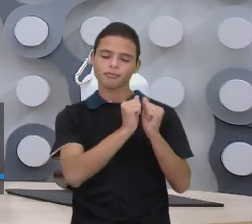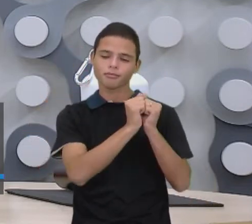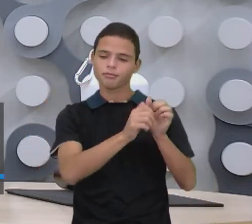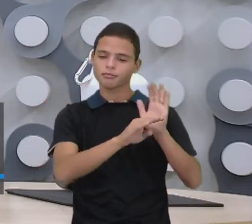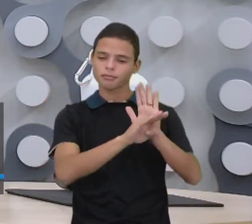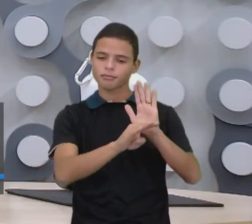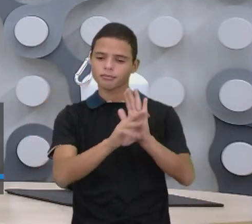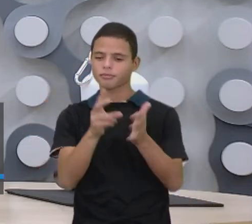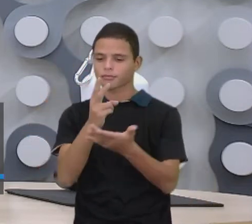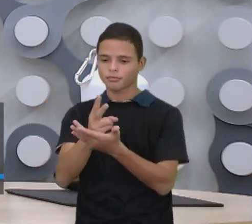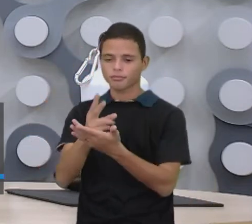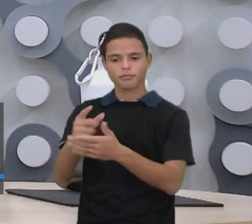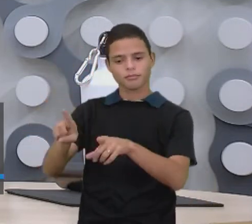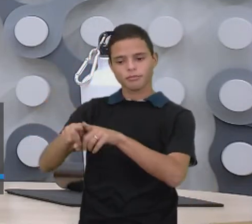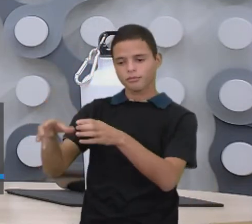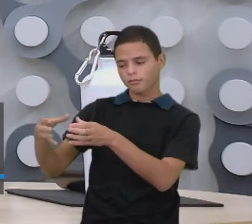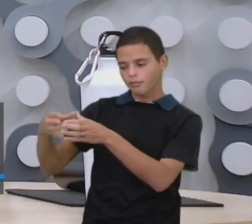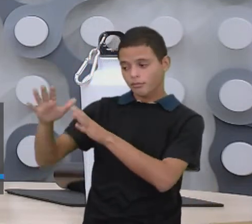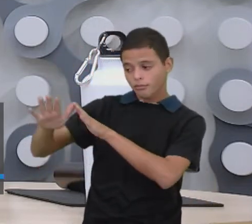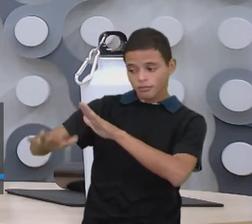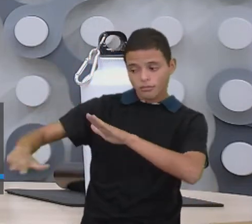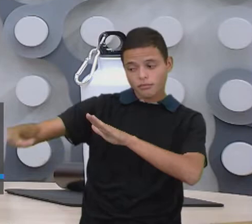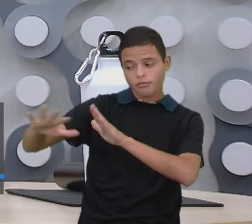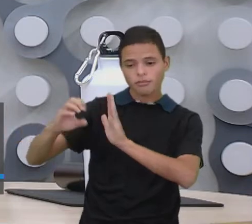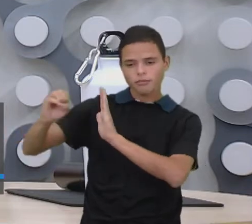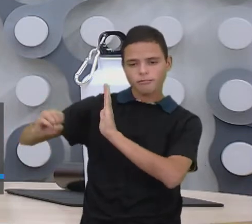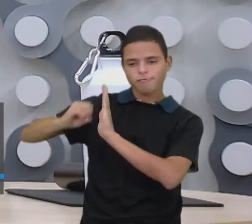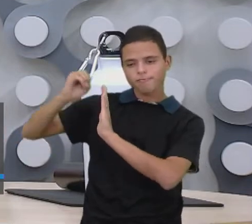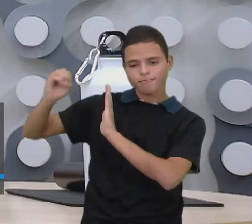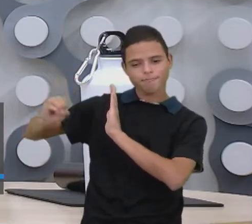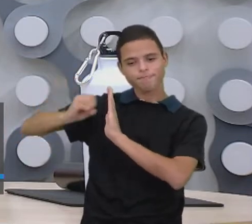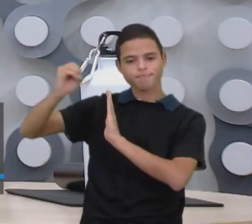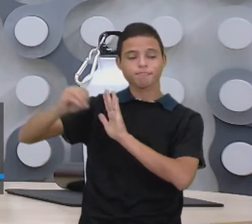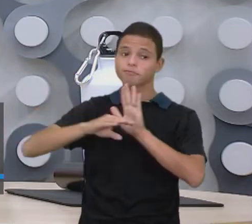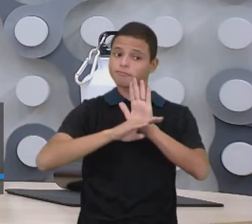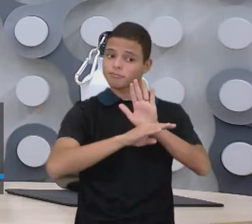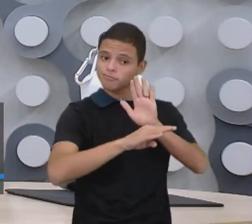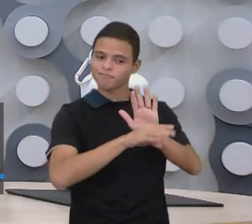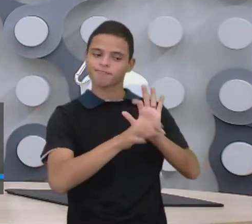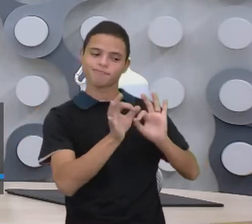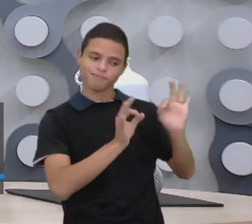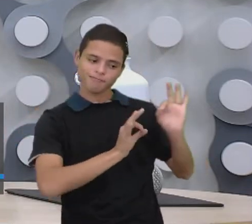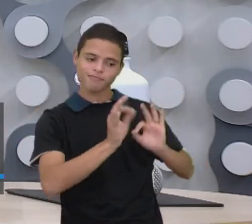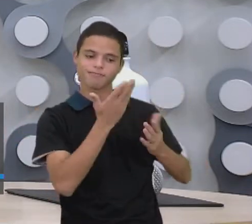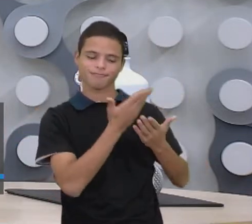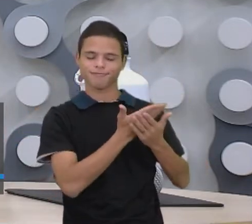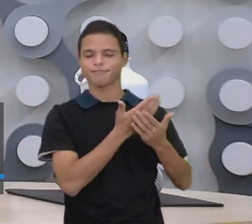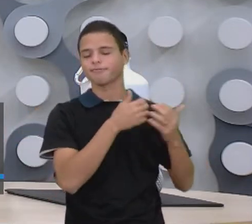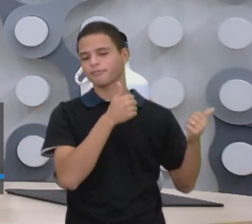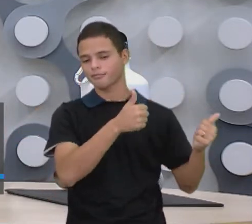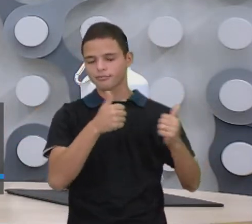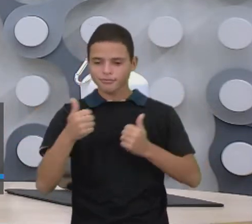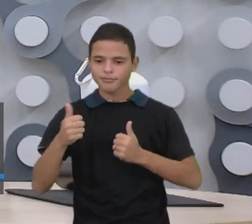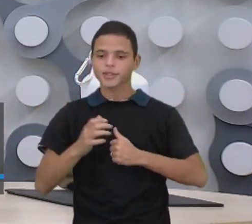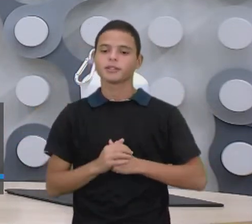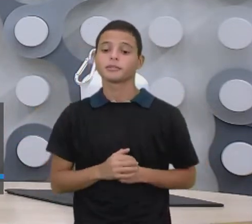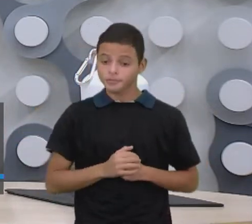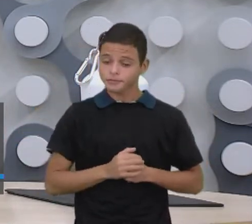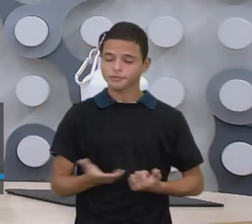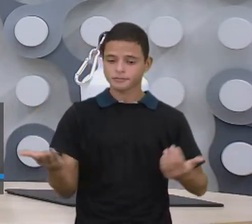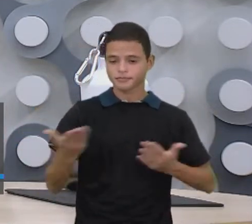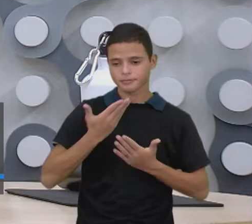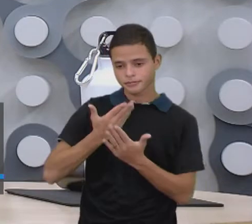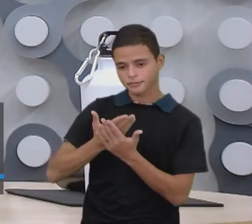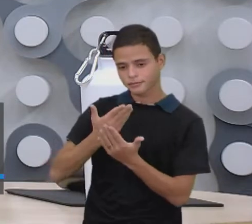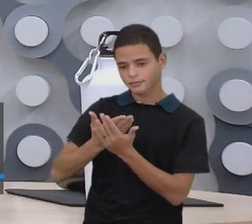aqui do Centro de Mídias que ajuda, que colaboram para que essa aula seja realizada, tá? E na aula de hoje